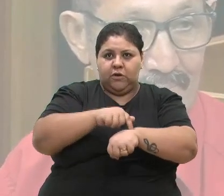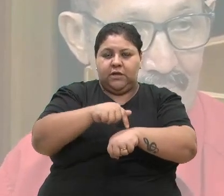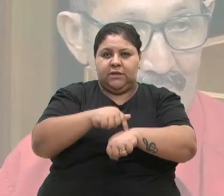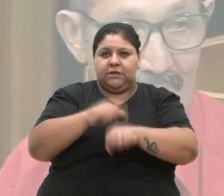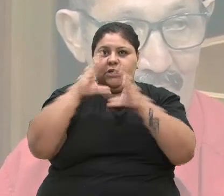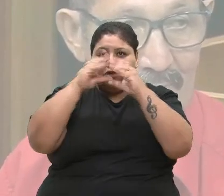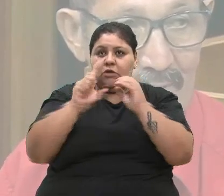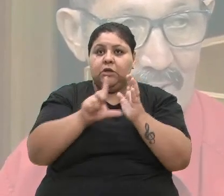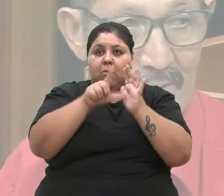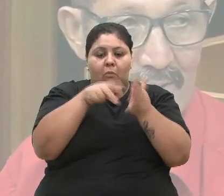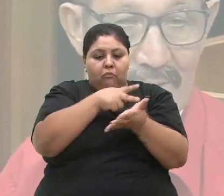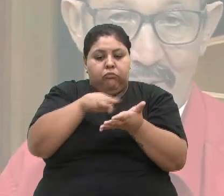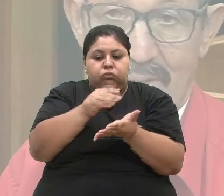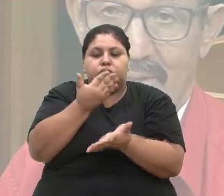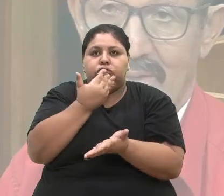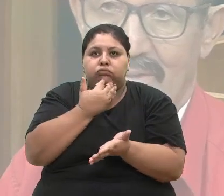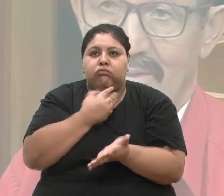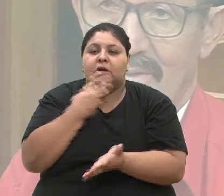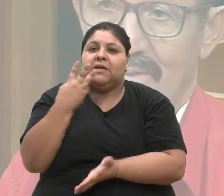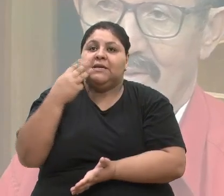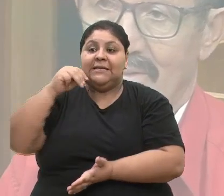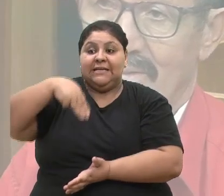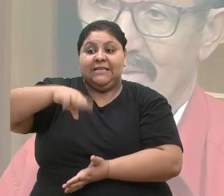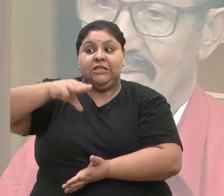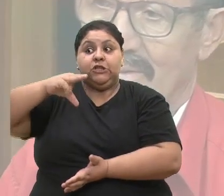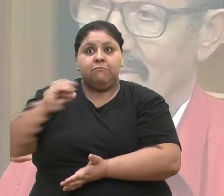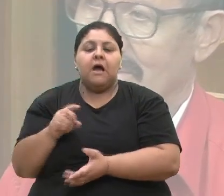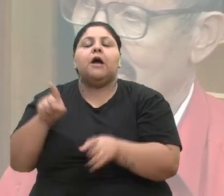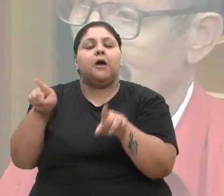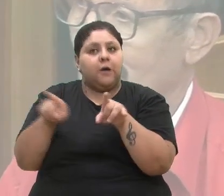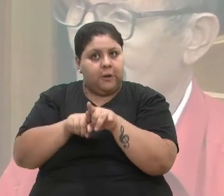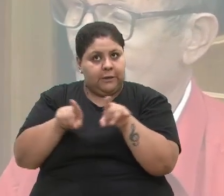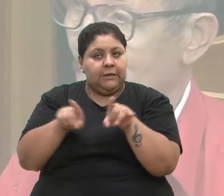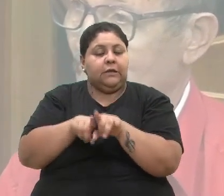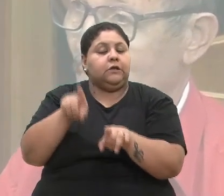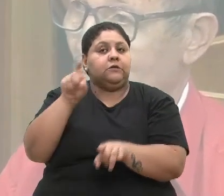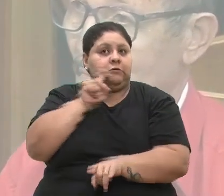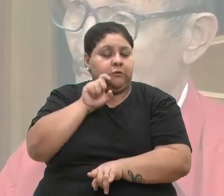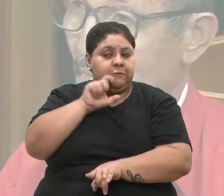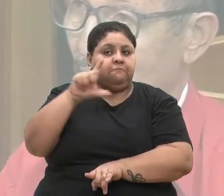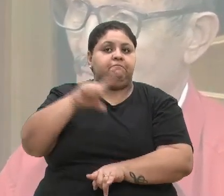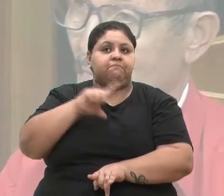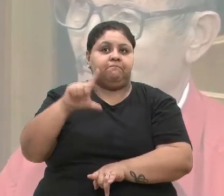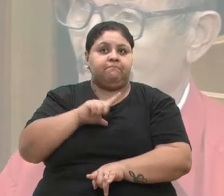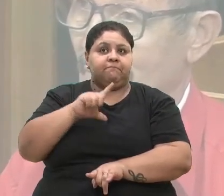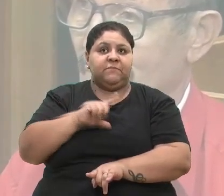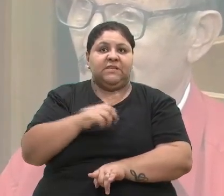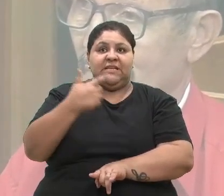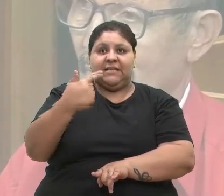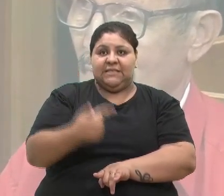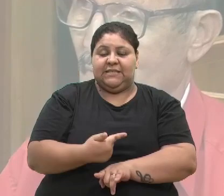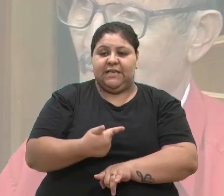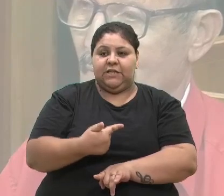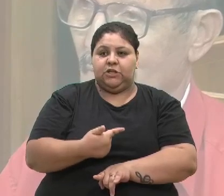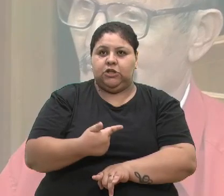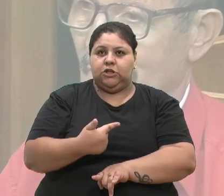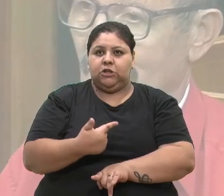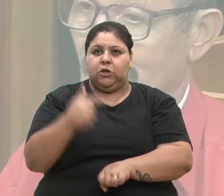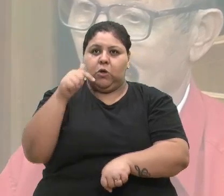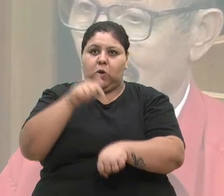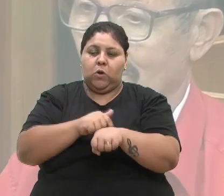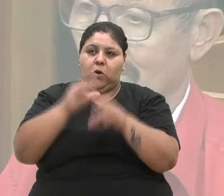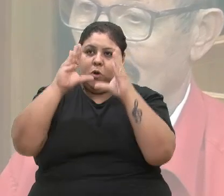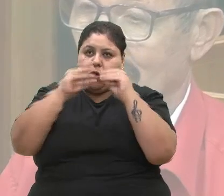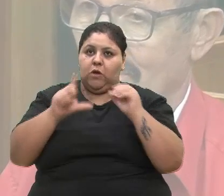dançante. No dia 3 de maio também, uma sexta-feira, teremos 19h30 a missa crioula, e